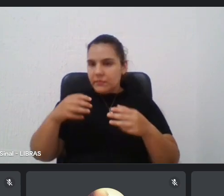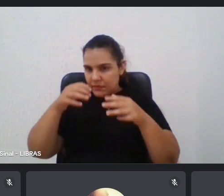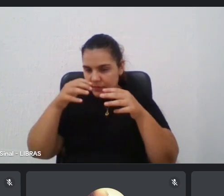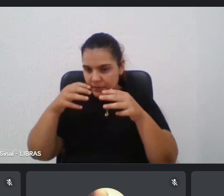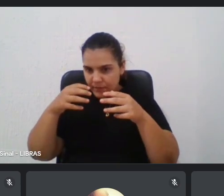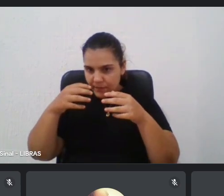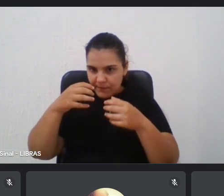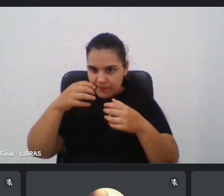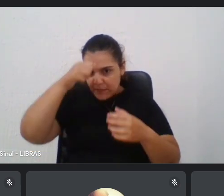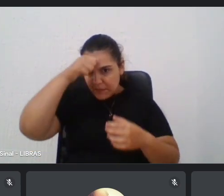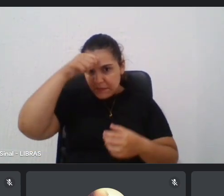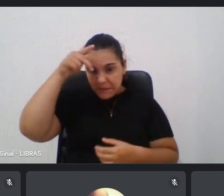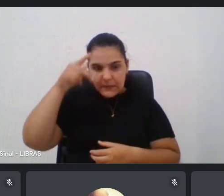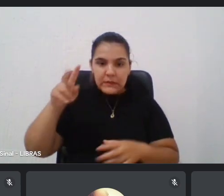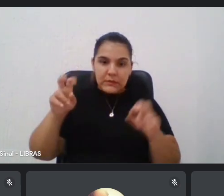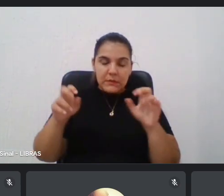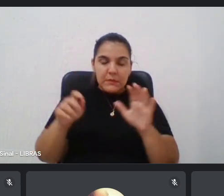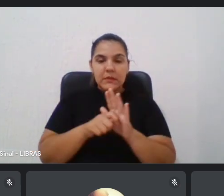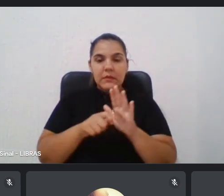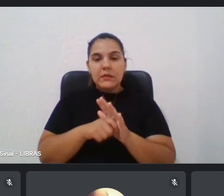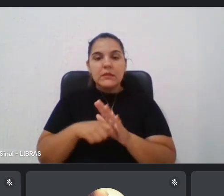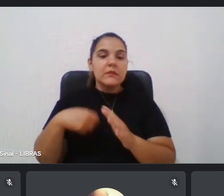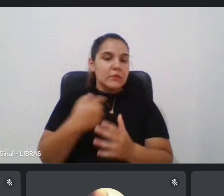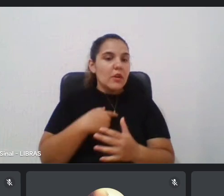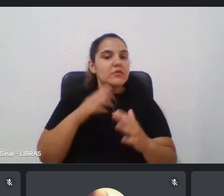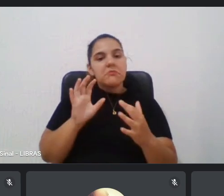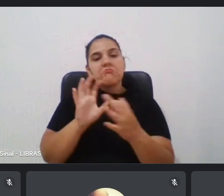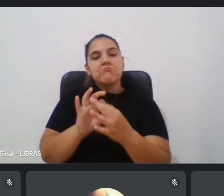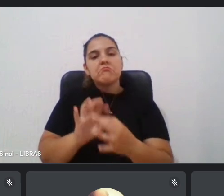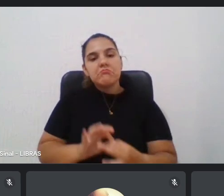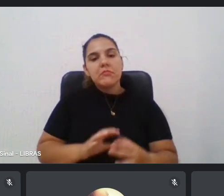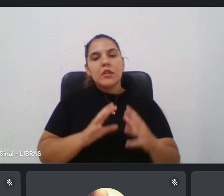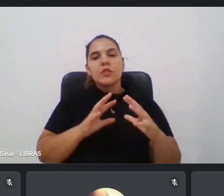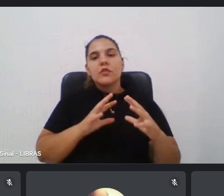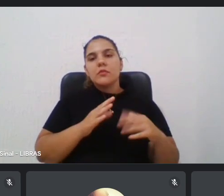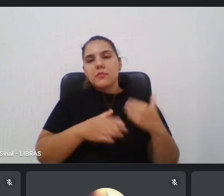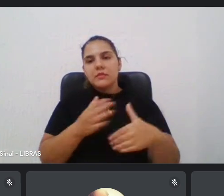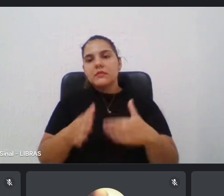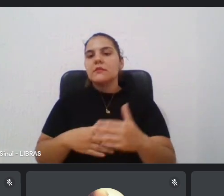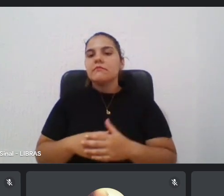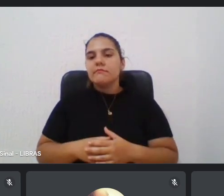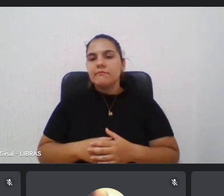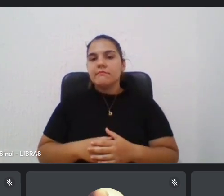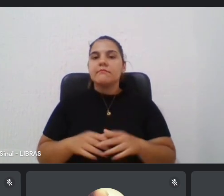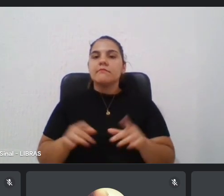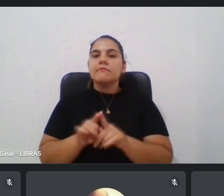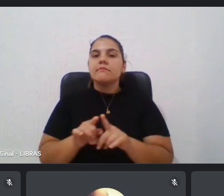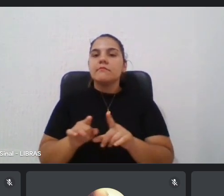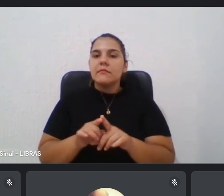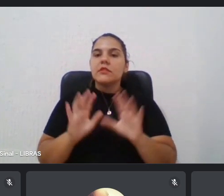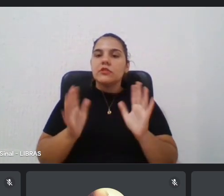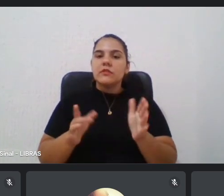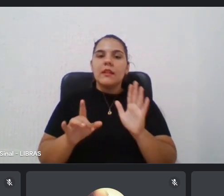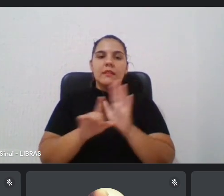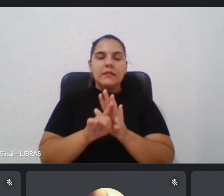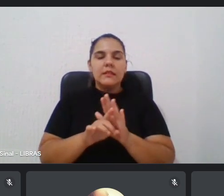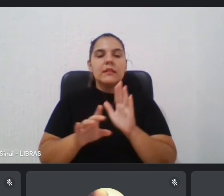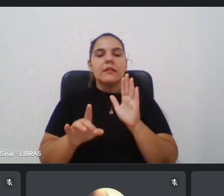processo. Obrigada. E também, assim, eu li um pouco da lei, acompanhei algumas lives,